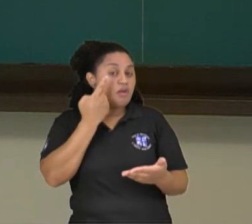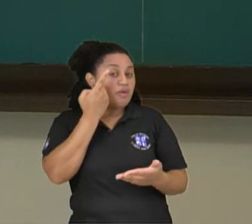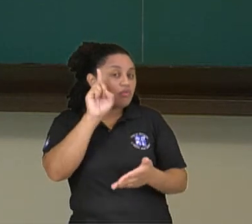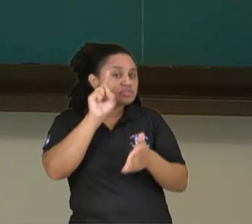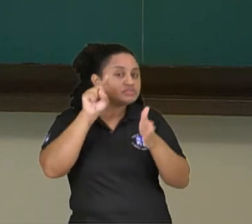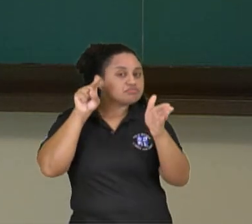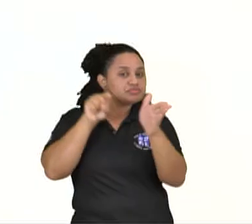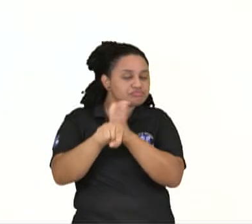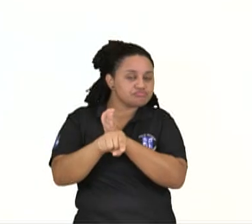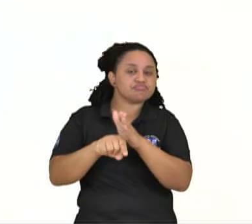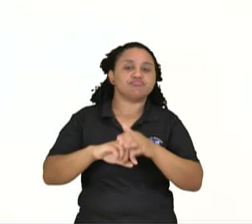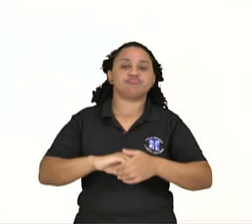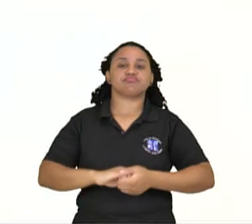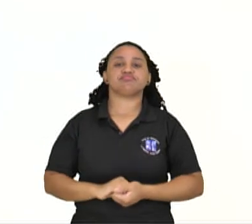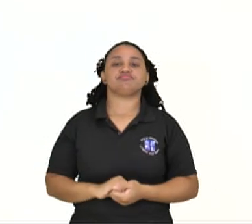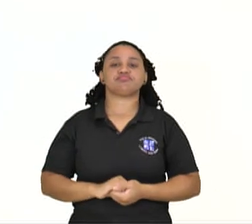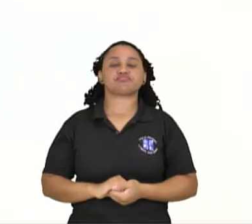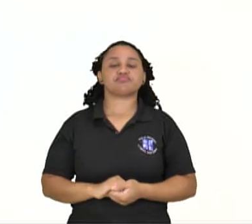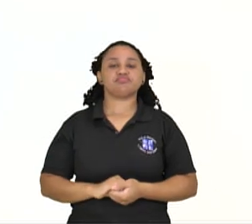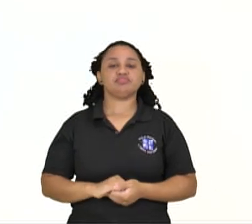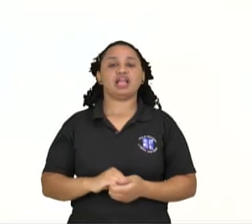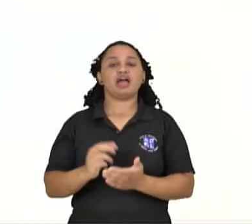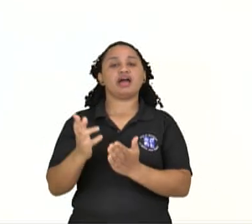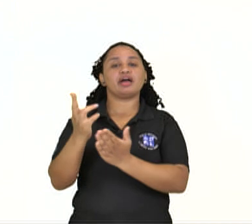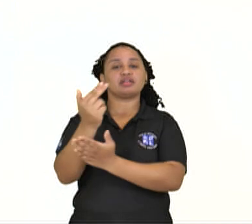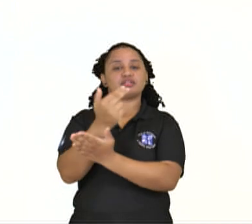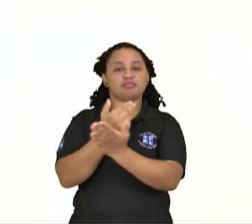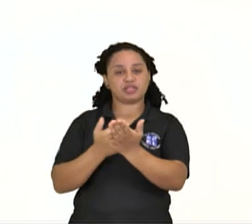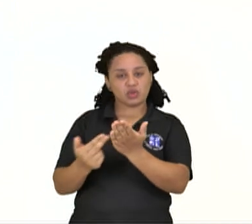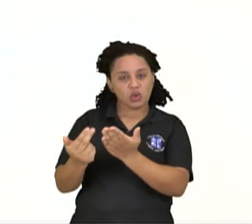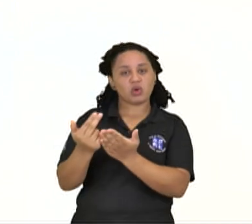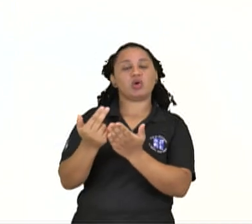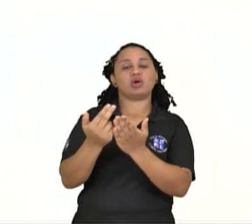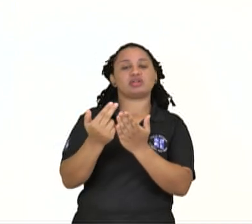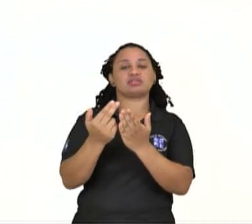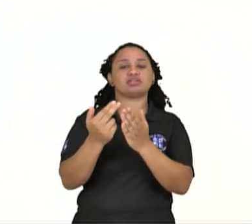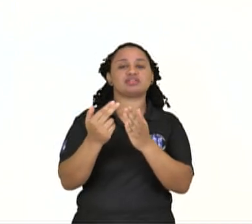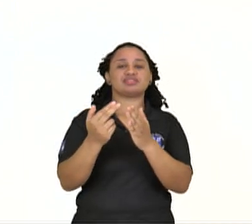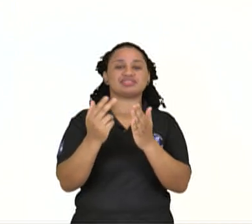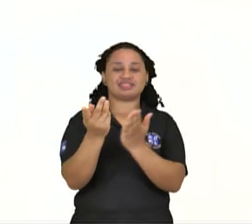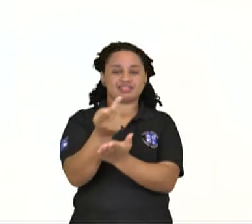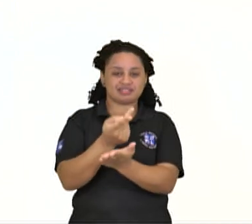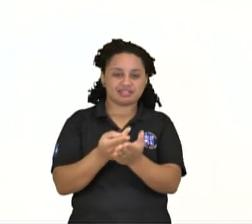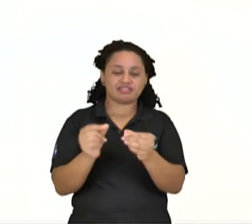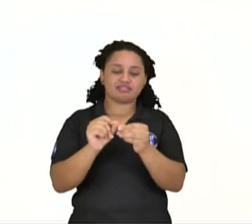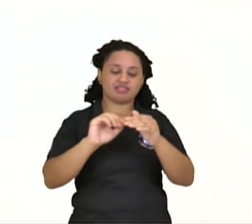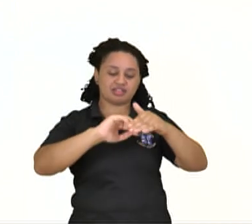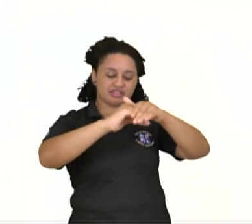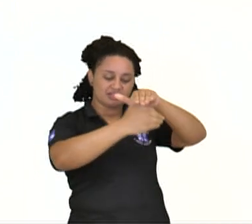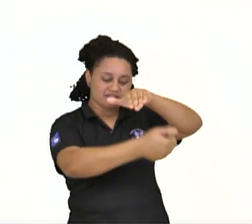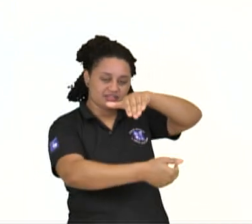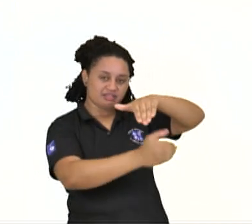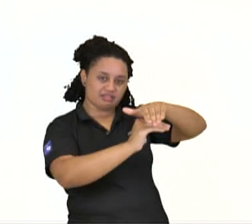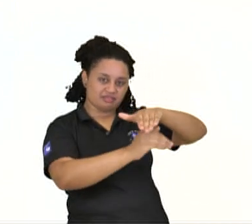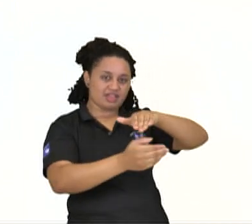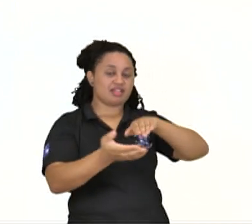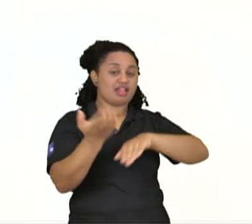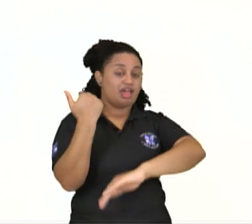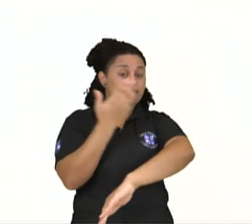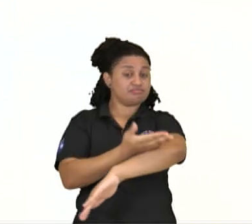caça. Se vocês verem ali na imagem, uma pessoa um pouco maior que as outras não tem a ver com a